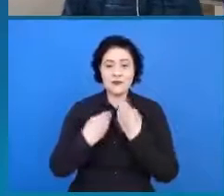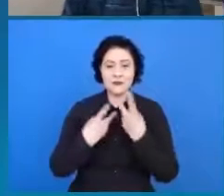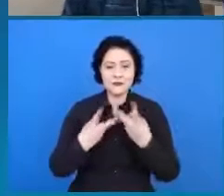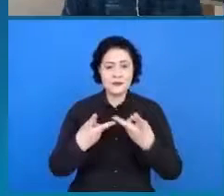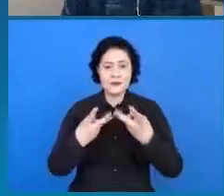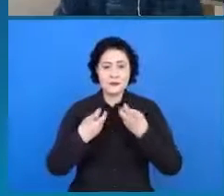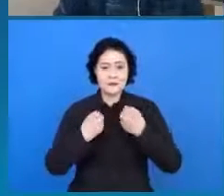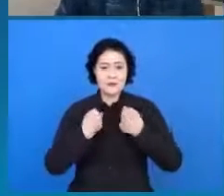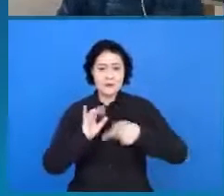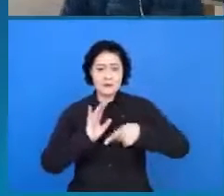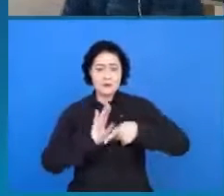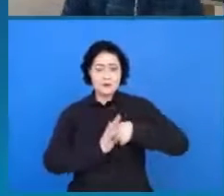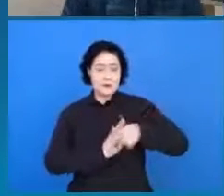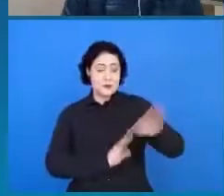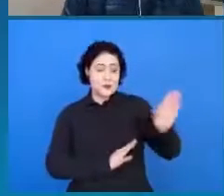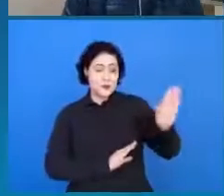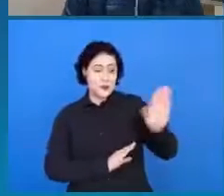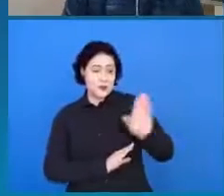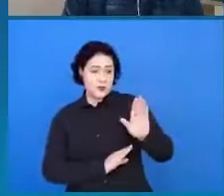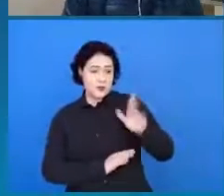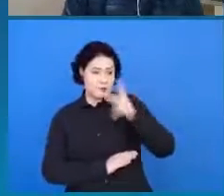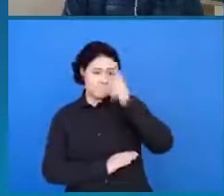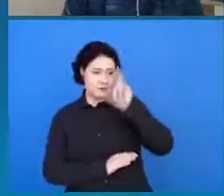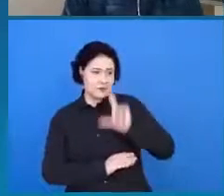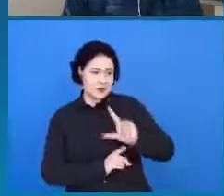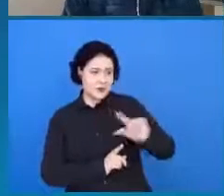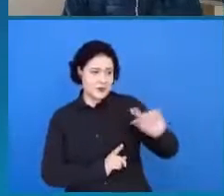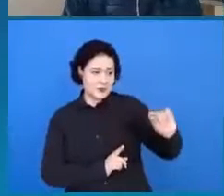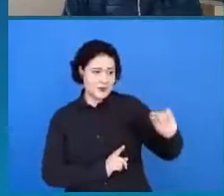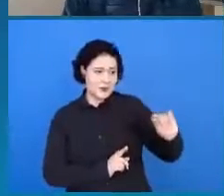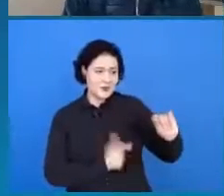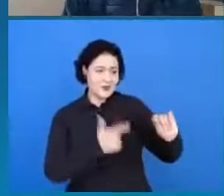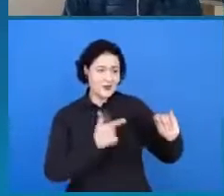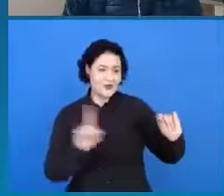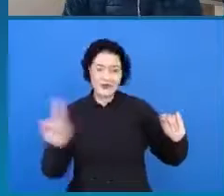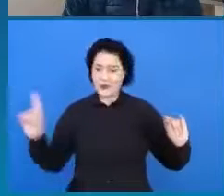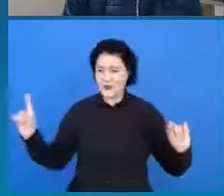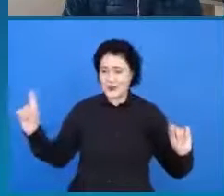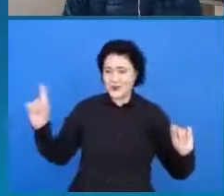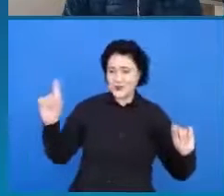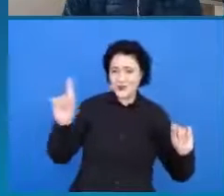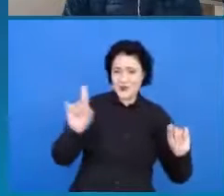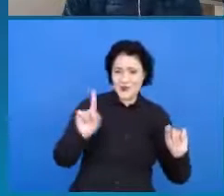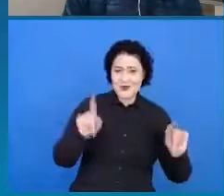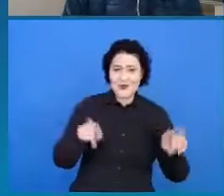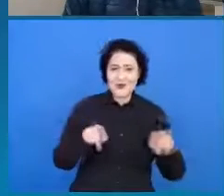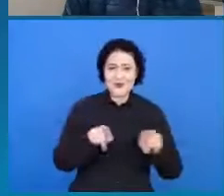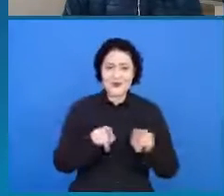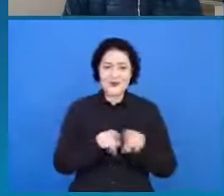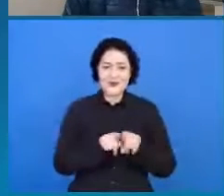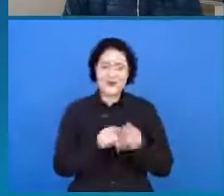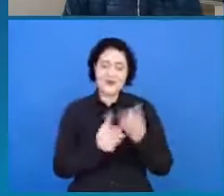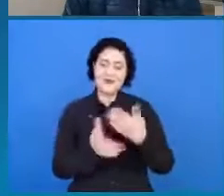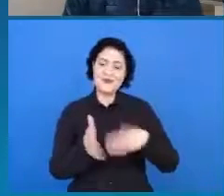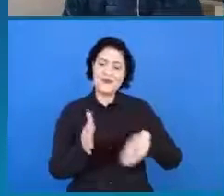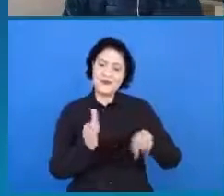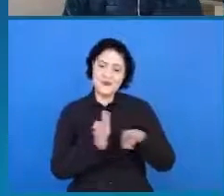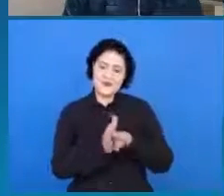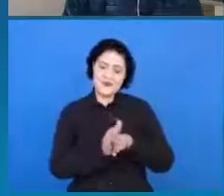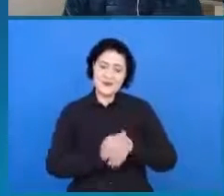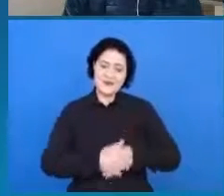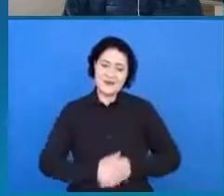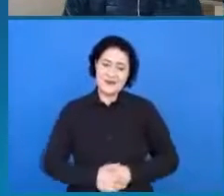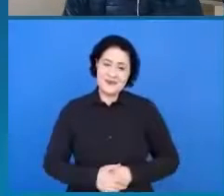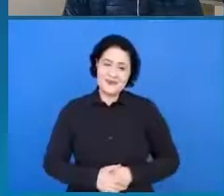enquanto nos despedimos de alguém aqui Alguém está recebendo estes que partem aqui do planeta